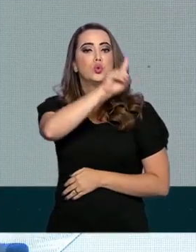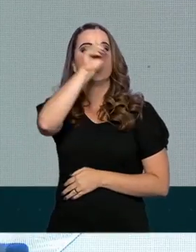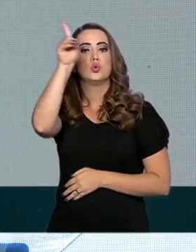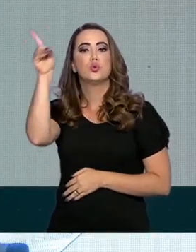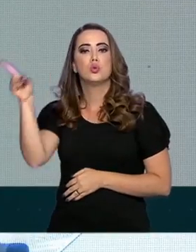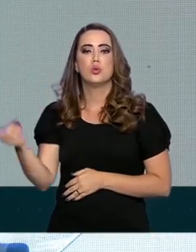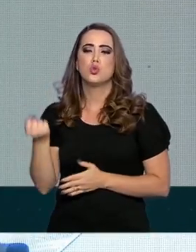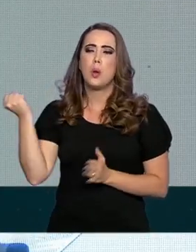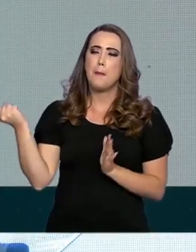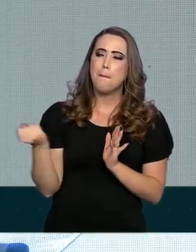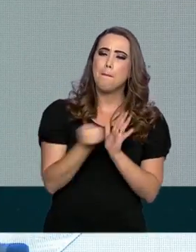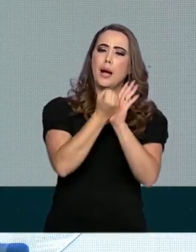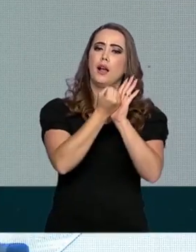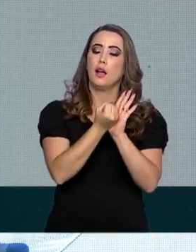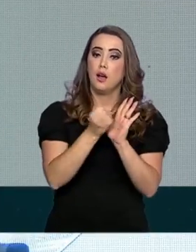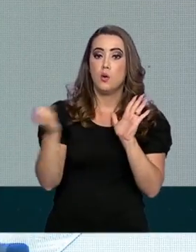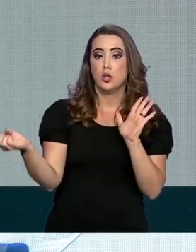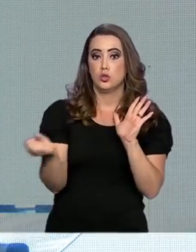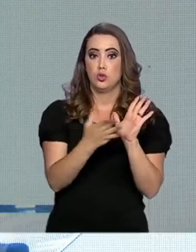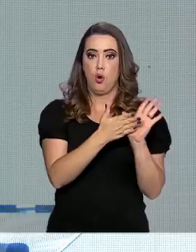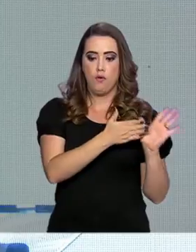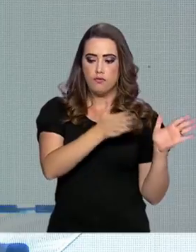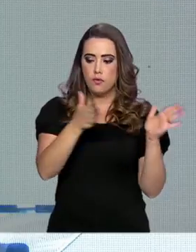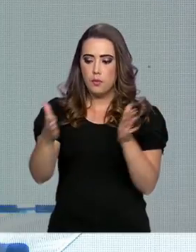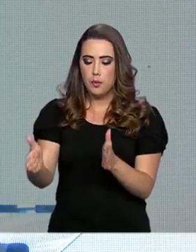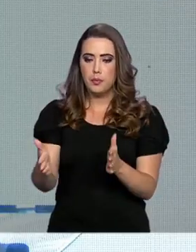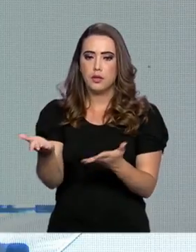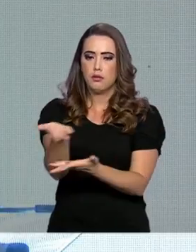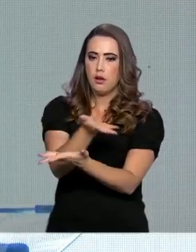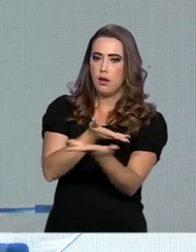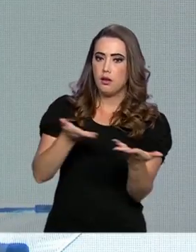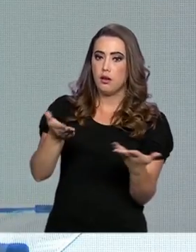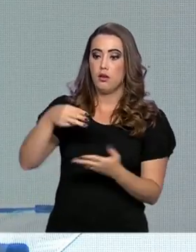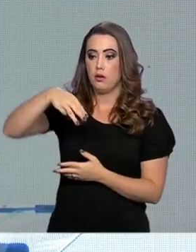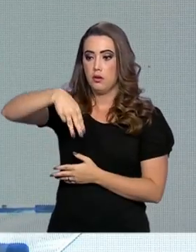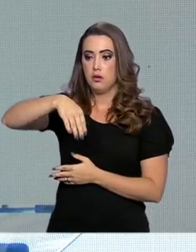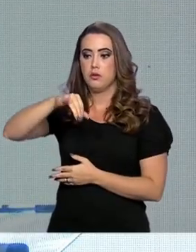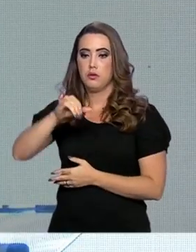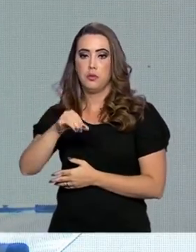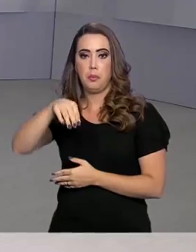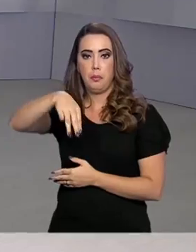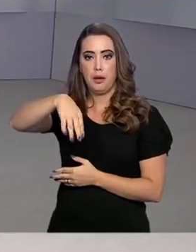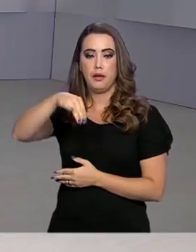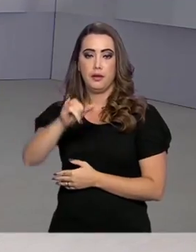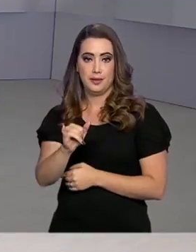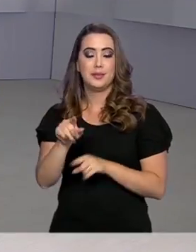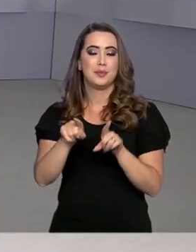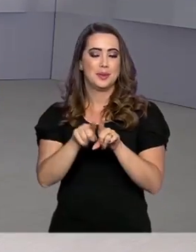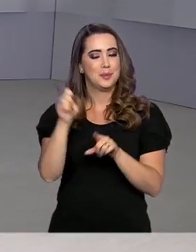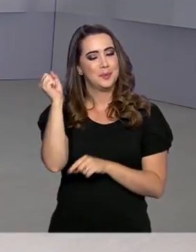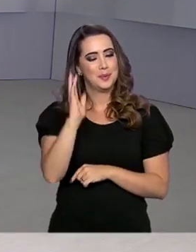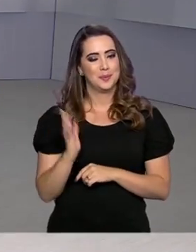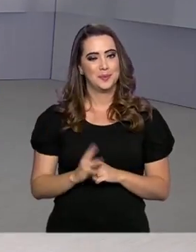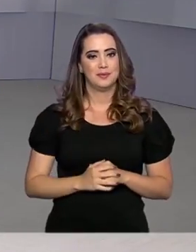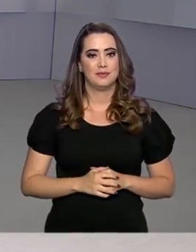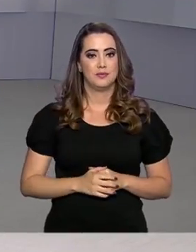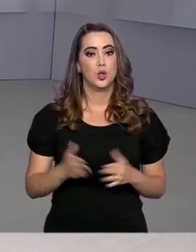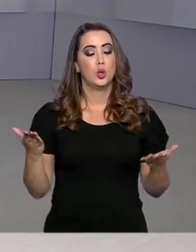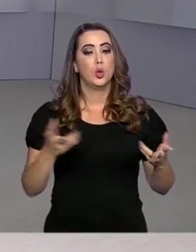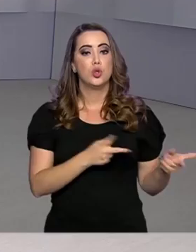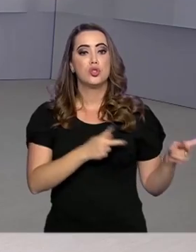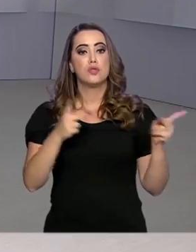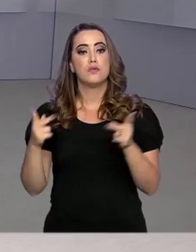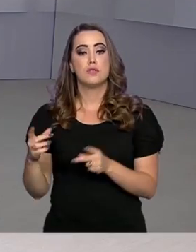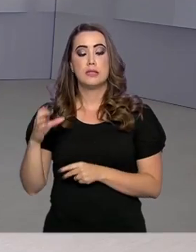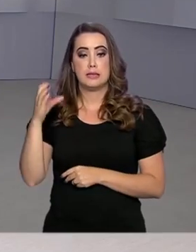que marca uma nova era na relação entre Miami e o Brasil. E hoje, em visita